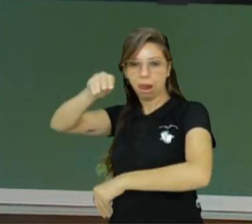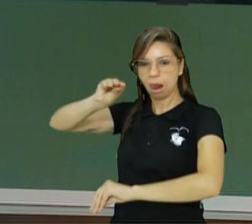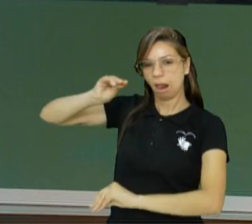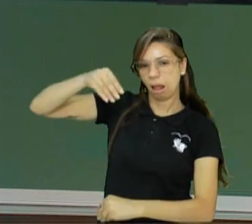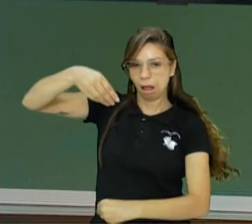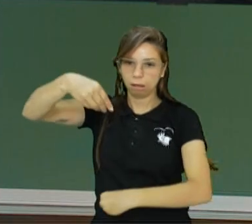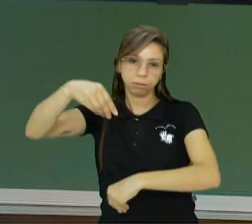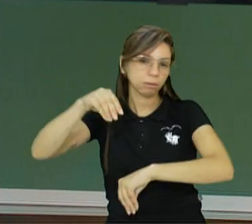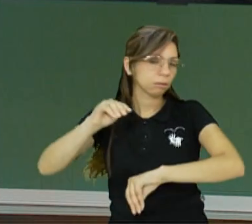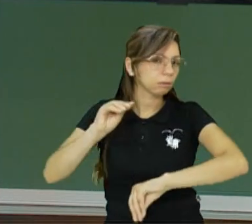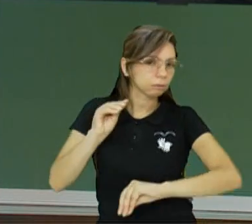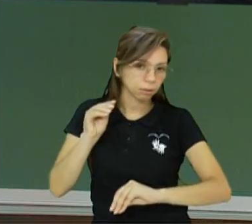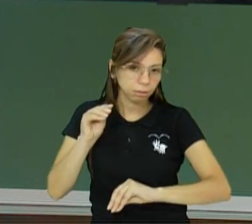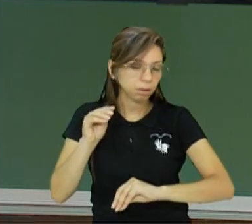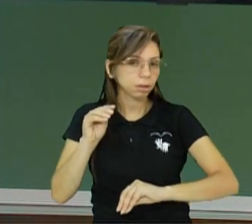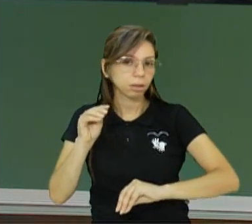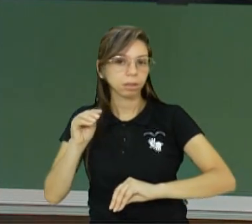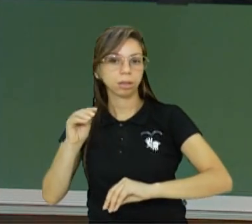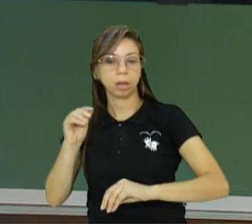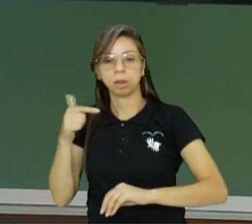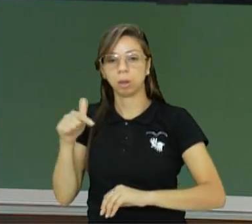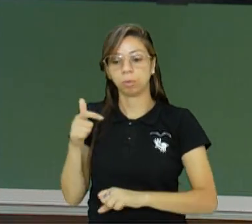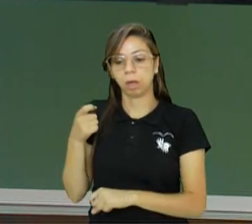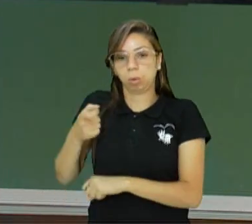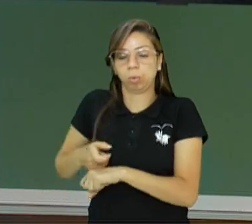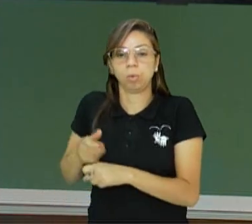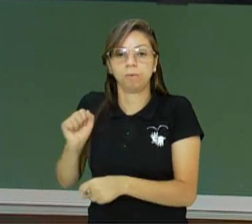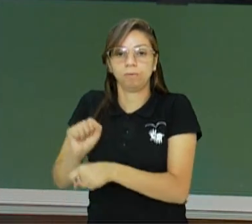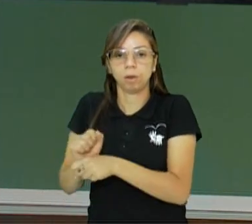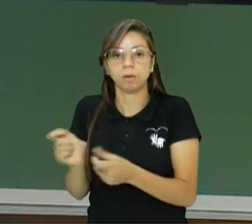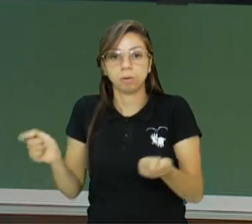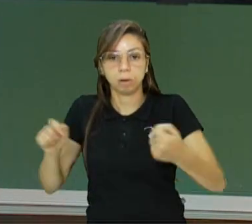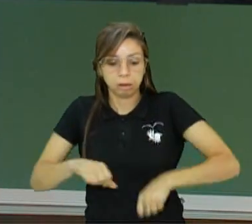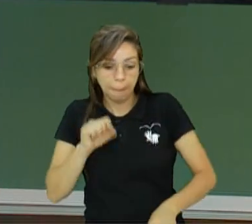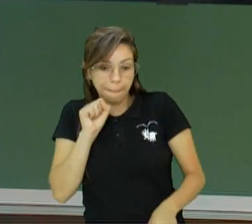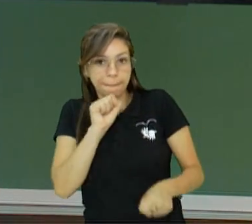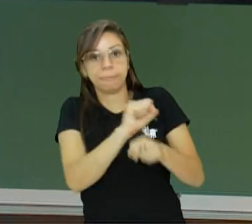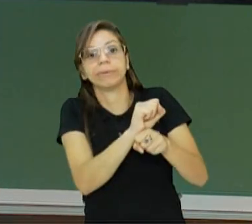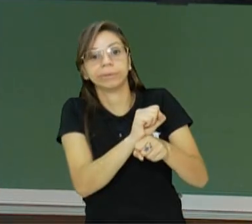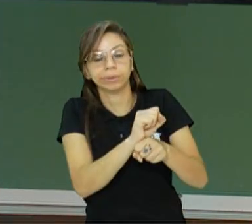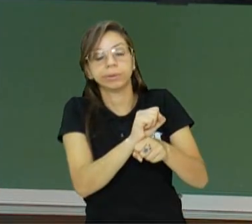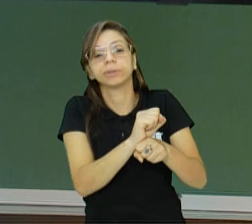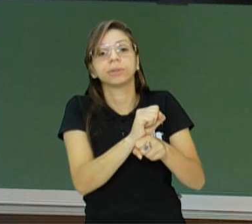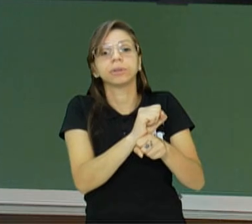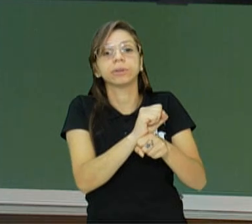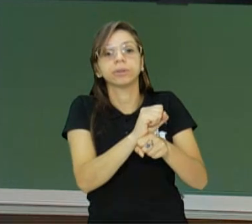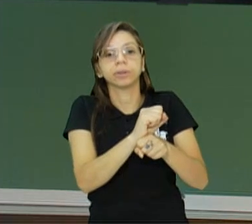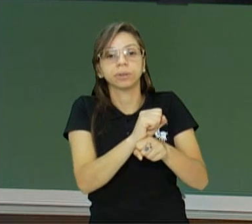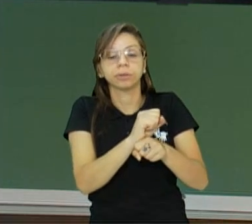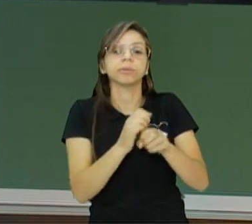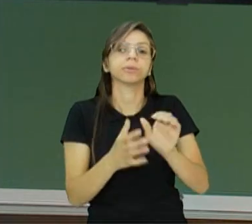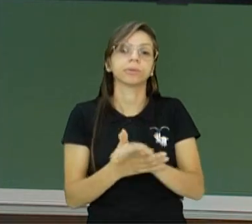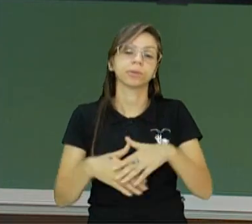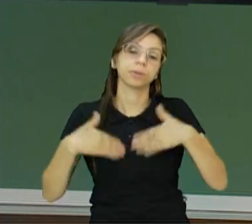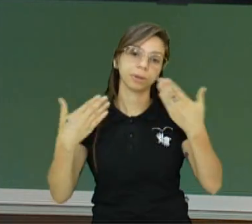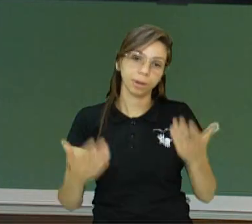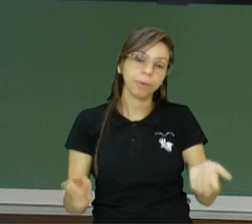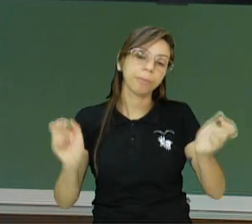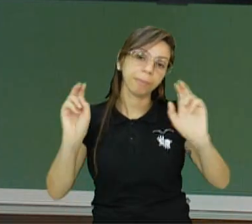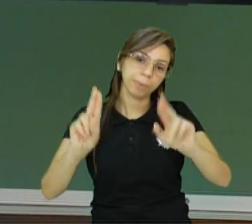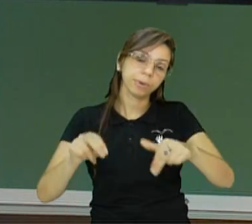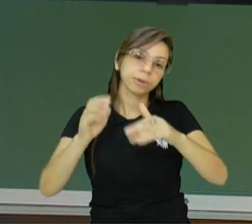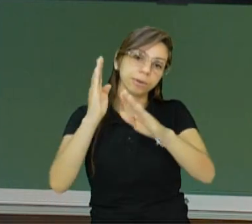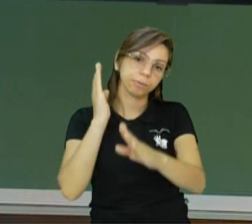ó, não vai parar. A gente precisa que ele fique paradinho, durinho ali no lugar, então vamos